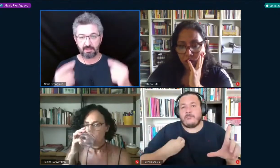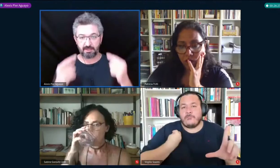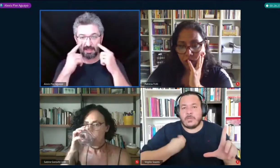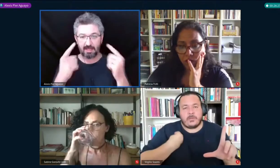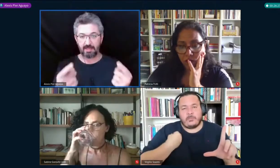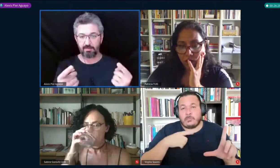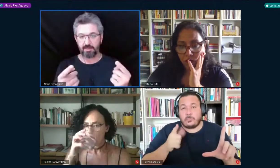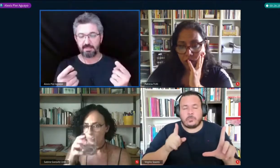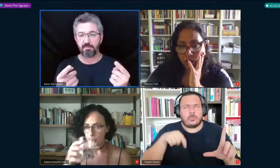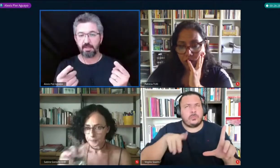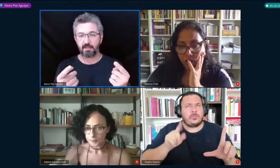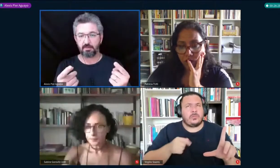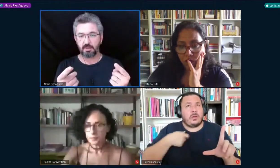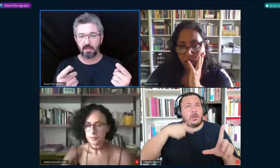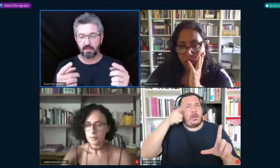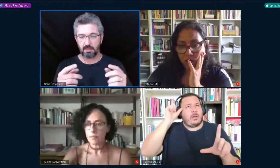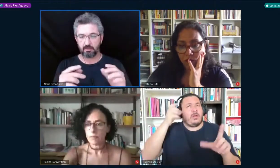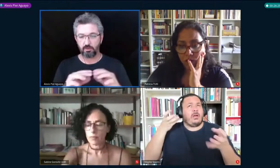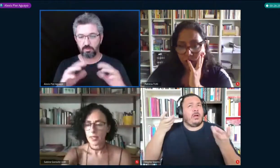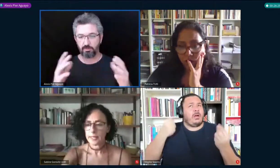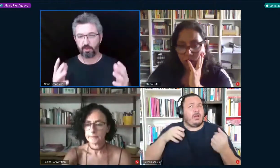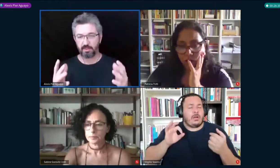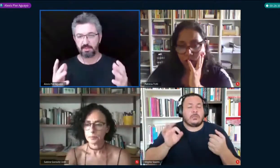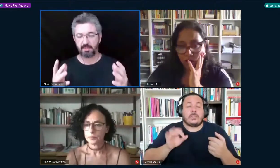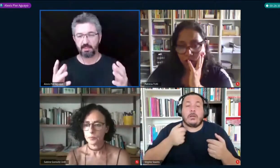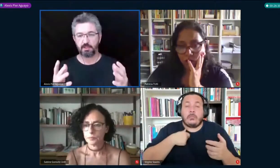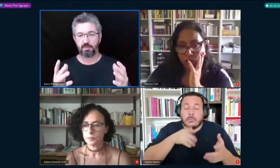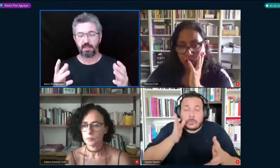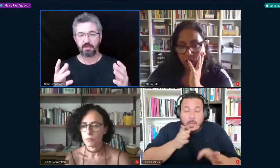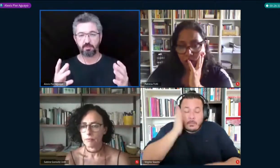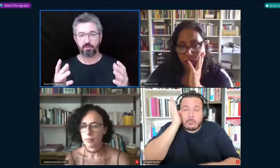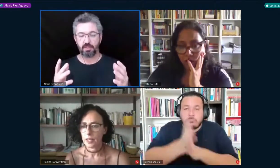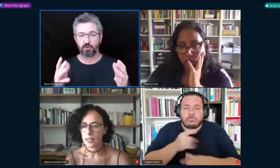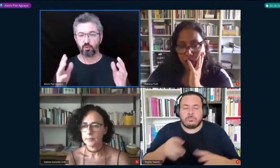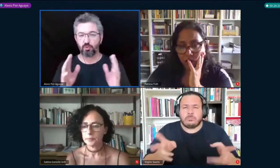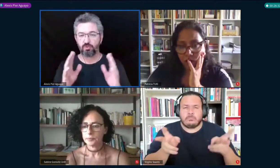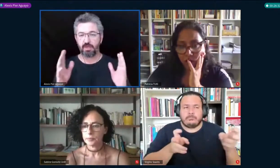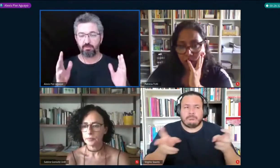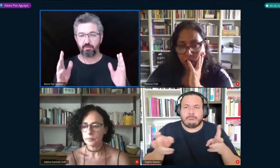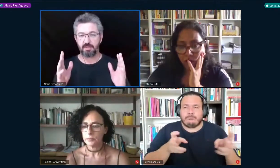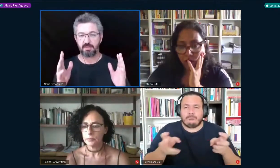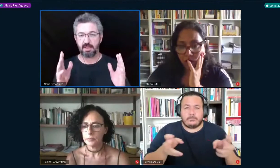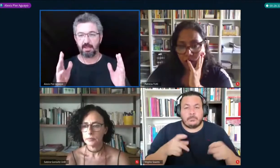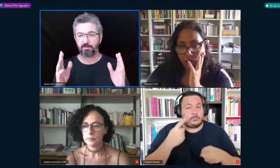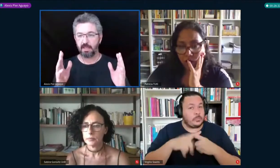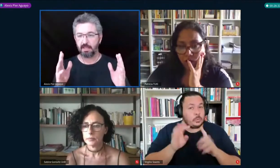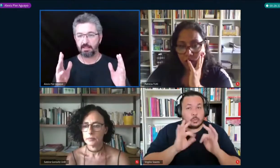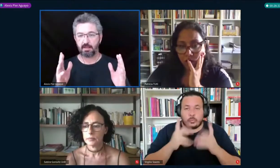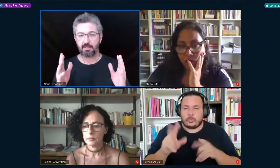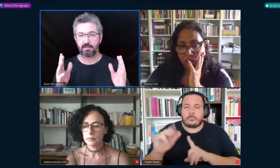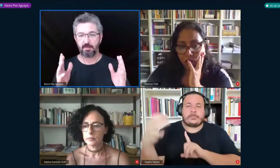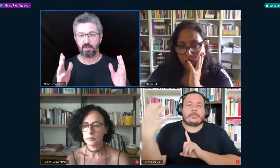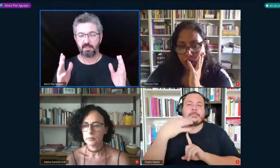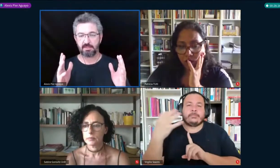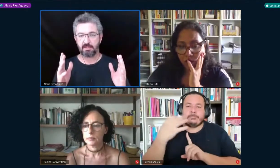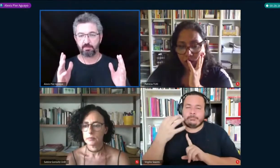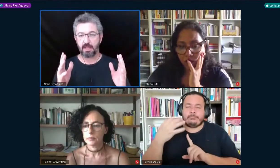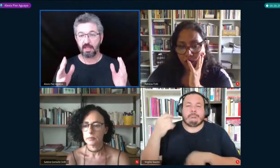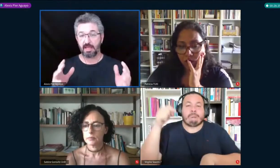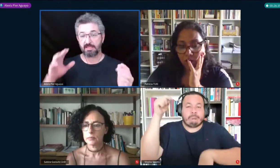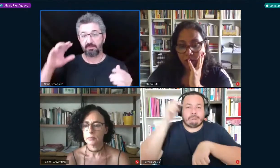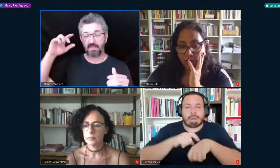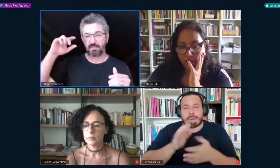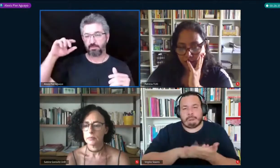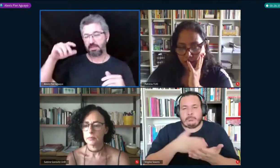acontece e você está ali percebendo. Eu dou uma importância grande para isso, porque tudo vai influenciar na hora da